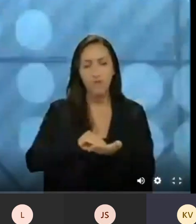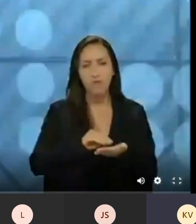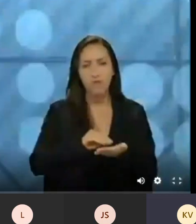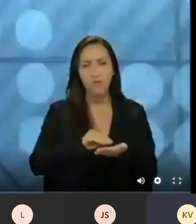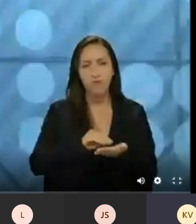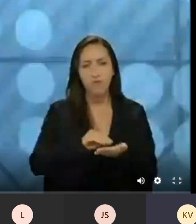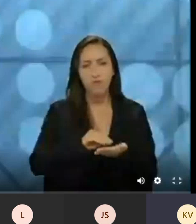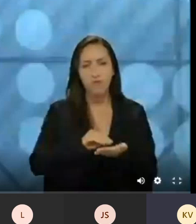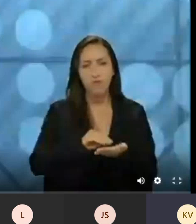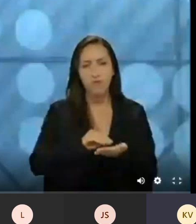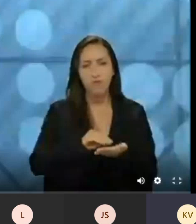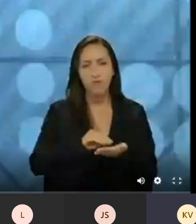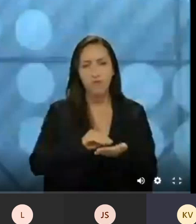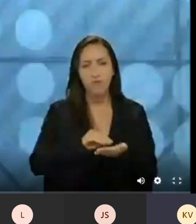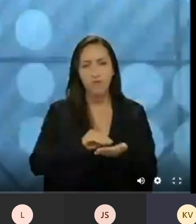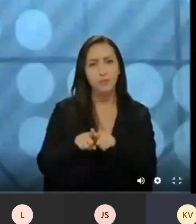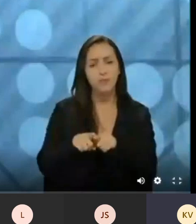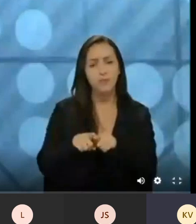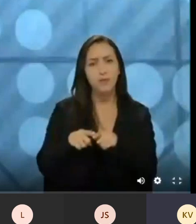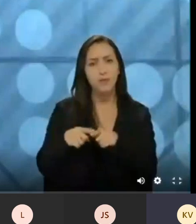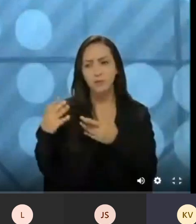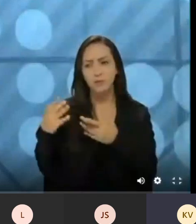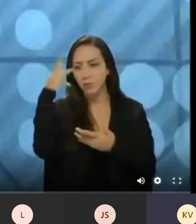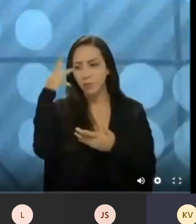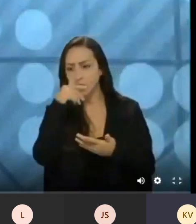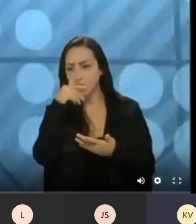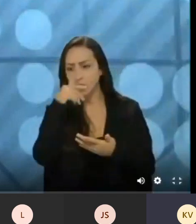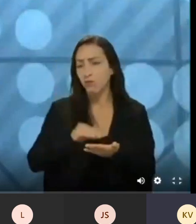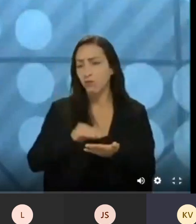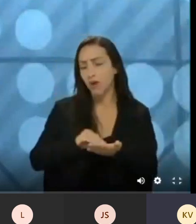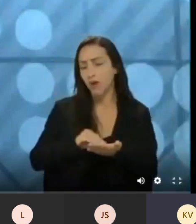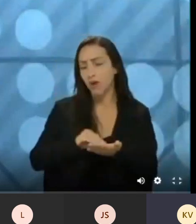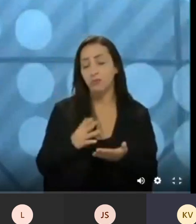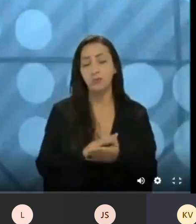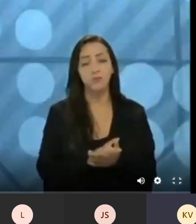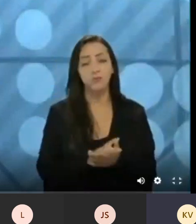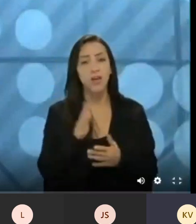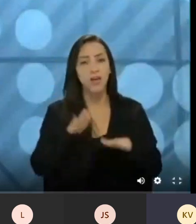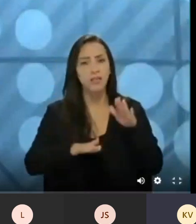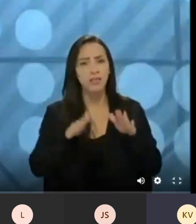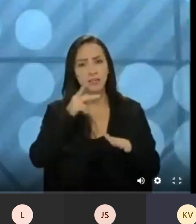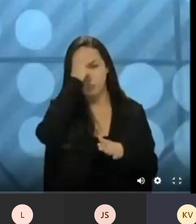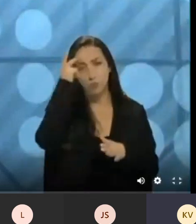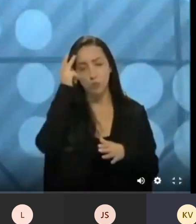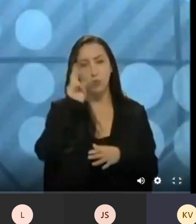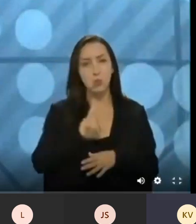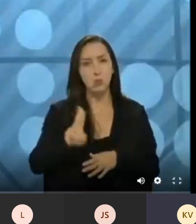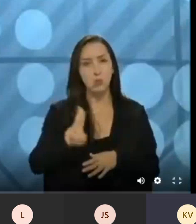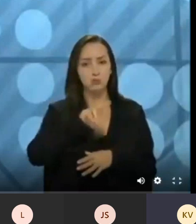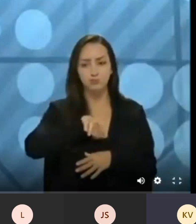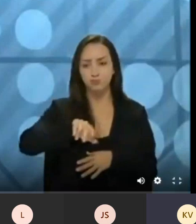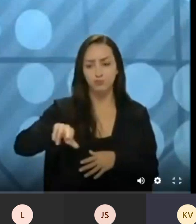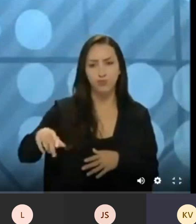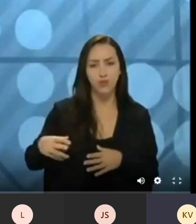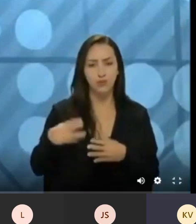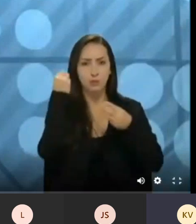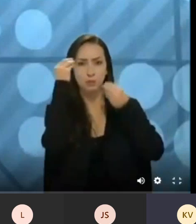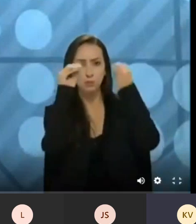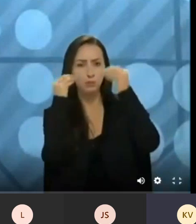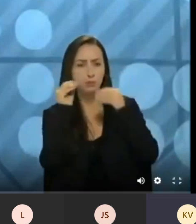estar relacionadas a esses fatores estéticos. Então, muitas vezes as pessoas fazem o uso de diferentes tipos